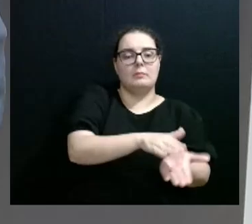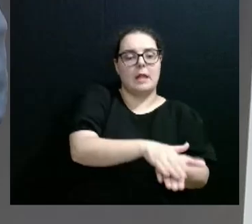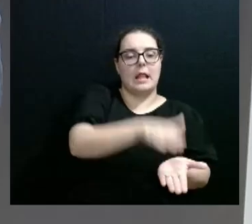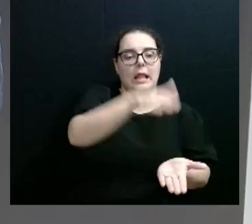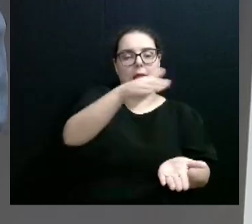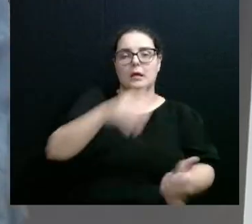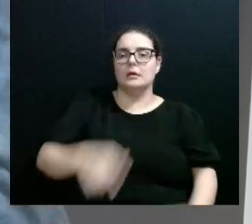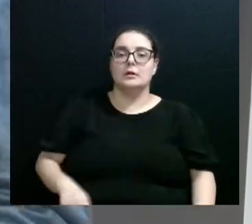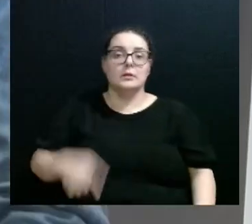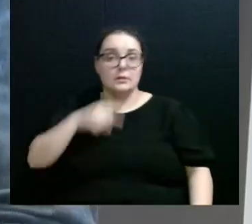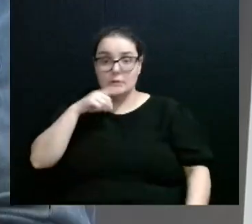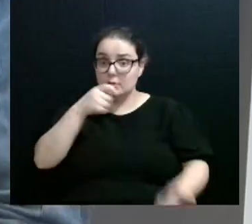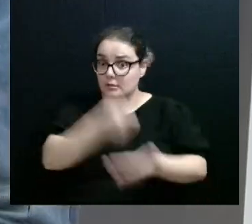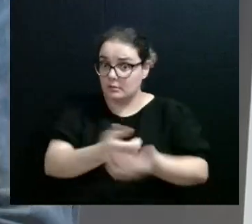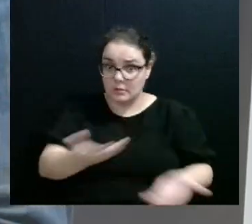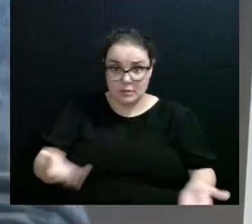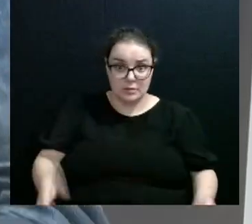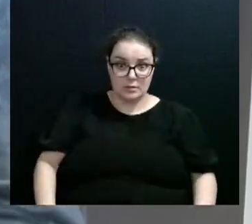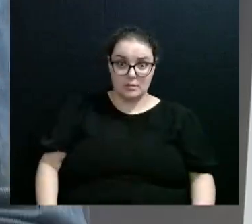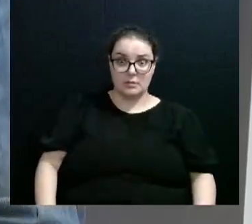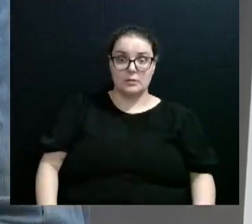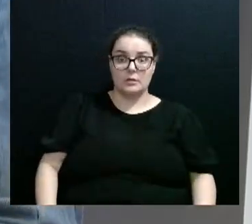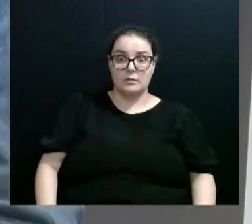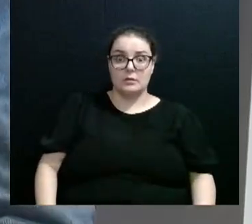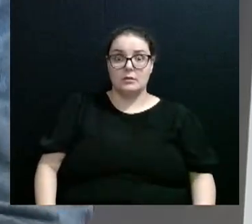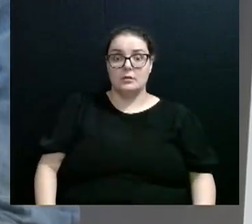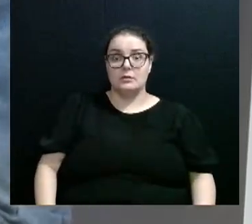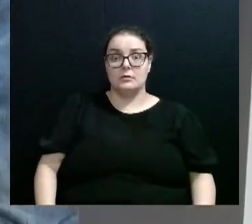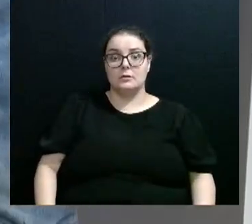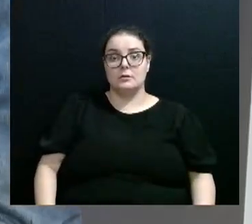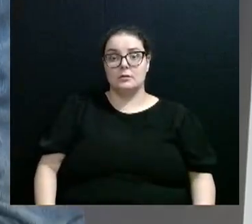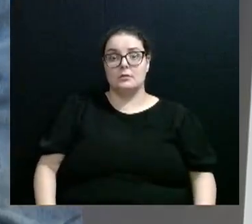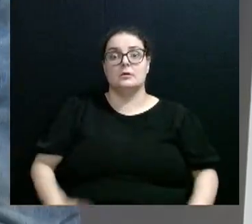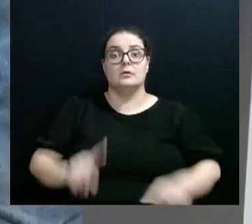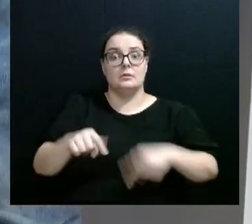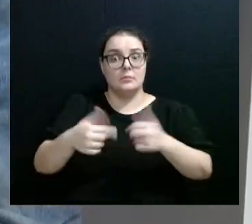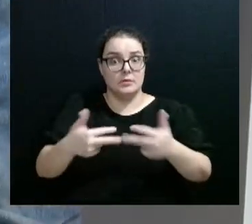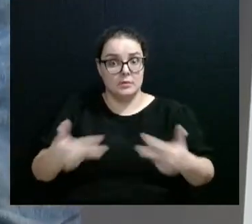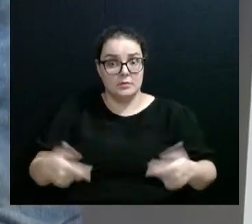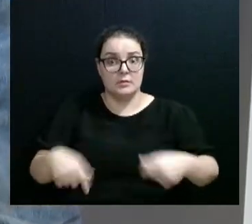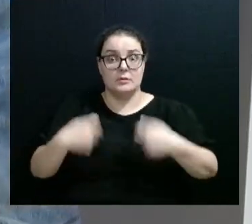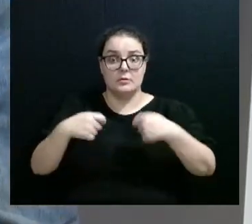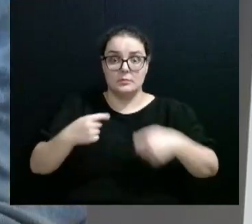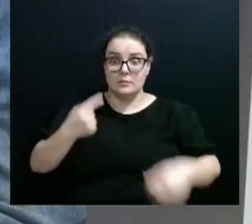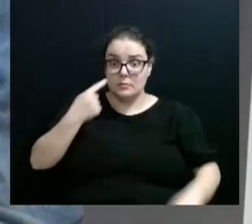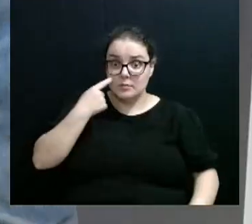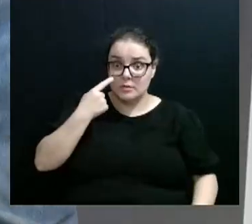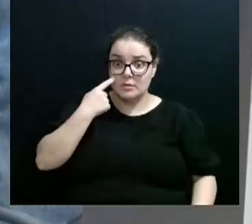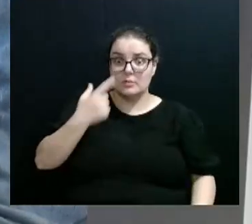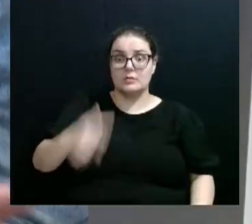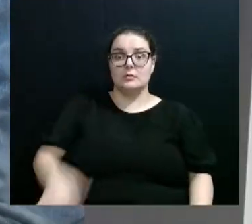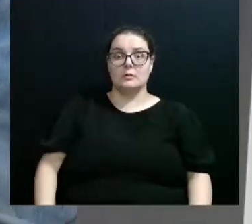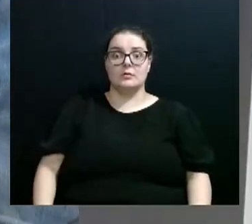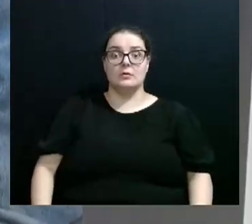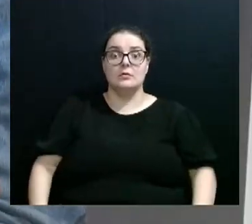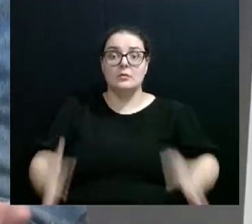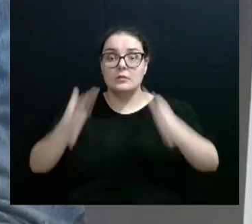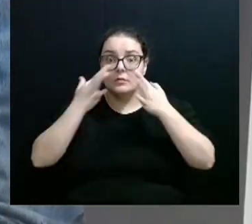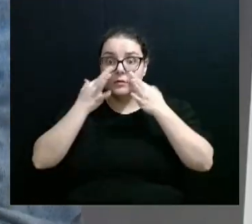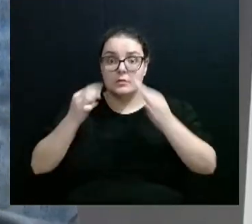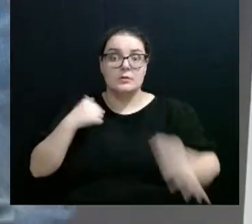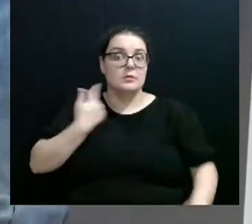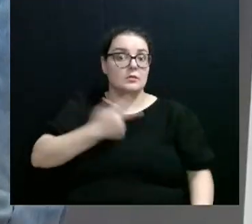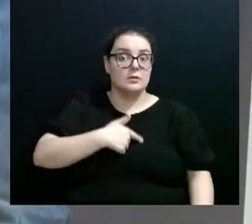resolve. Isso é uma situação que precisa falar, né? Outra coisa que a gente precisa ver, prestar muita atenção, que nós, dono de bar, não estamos prestando